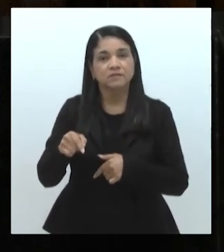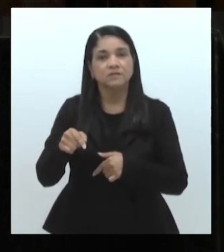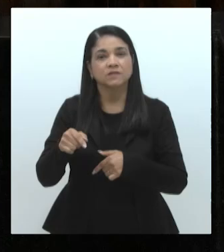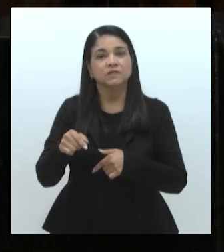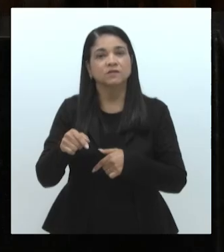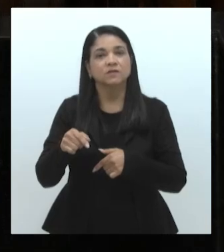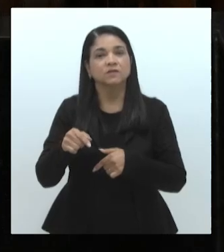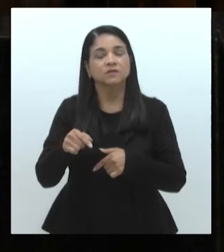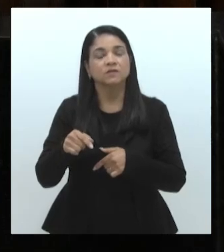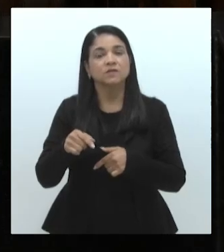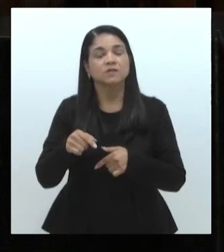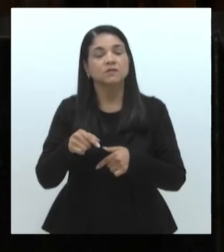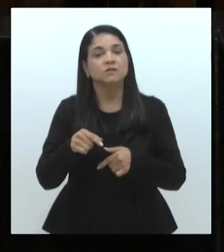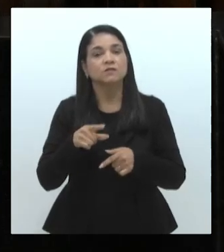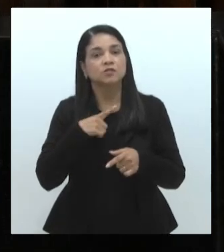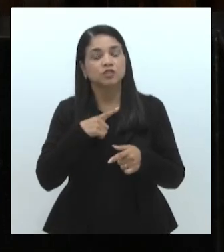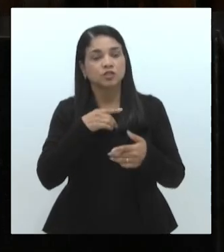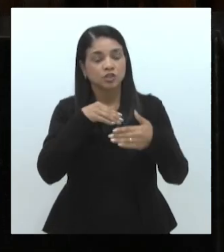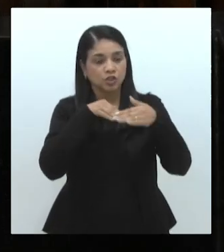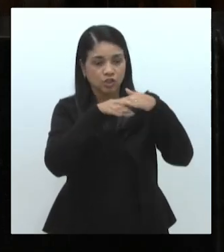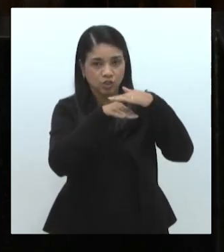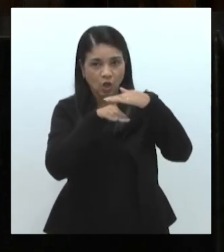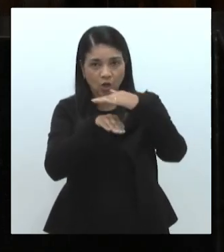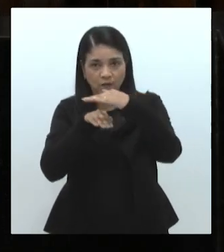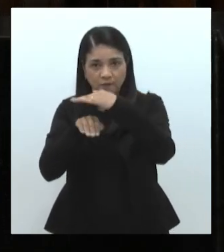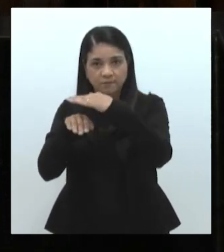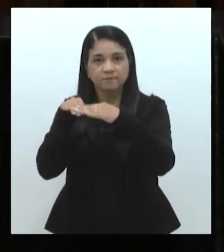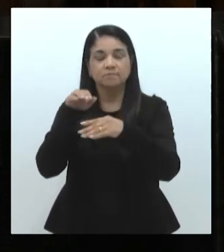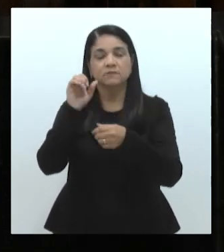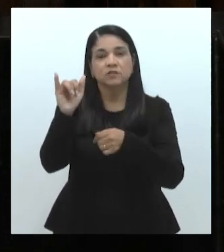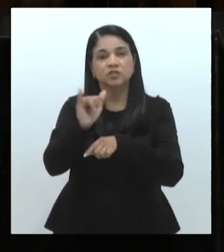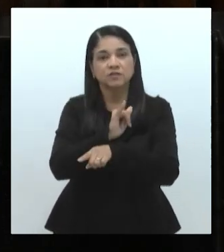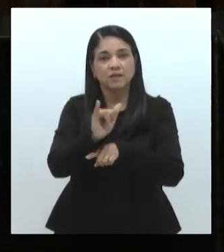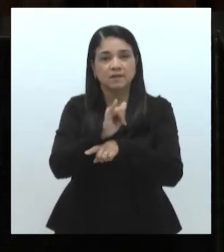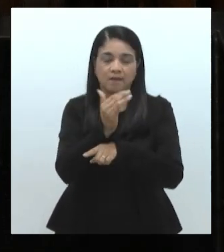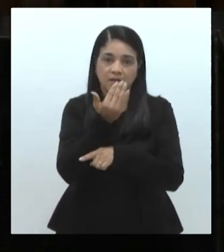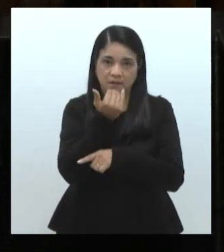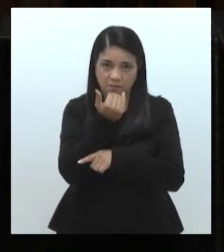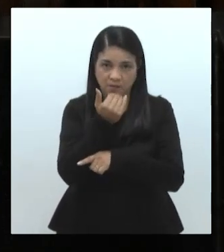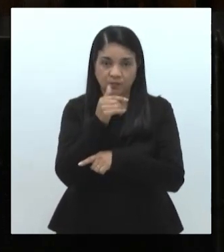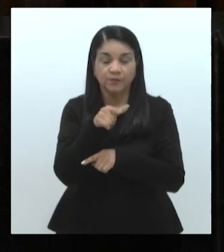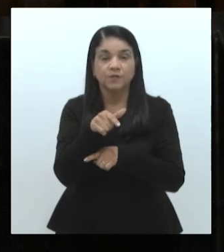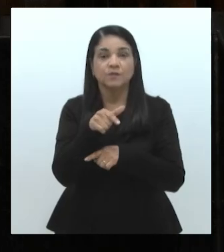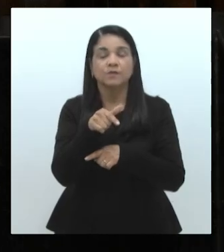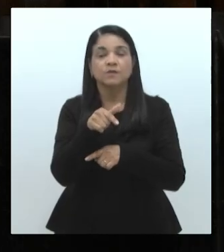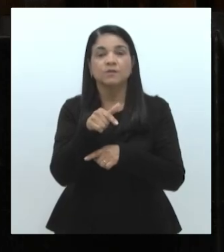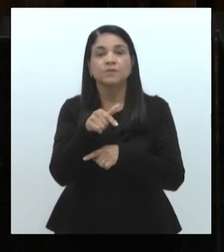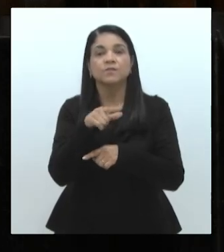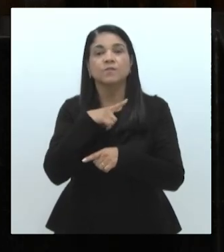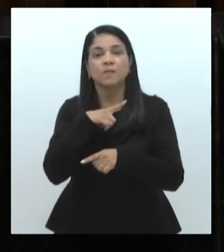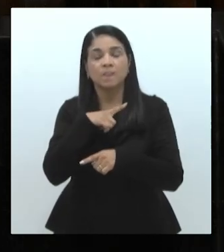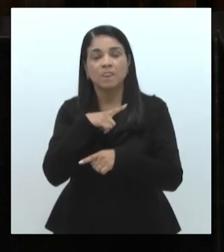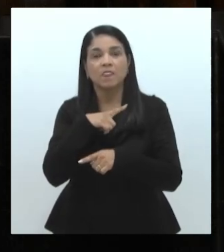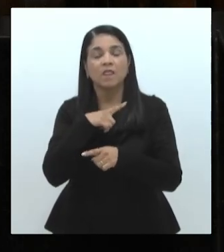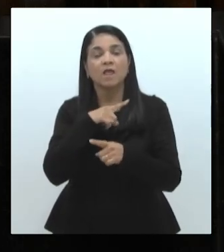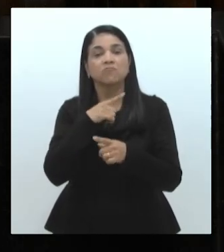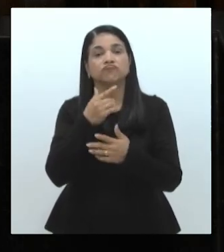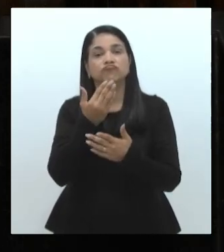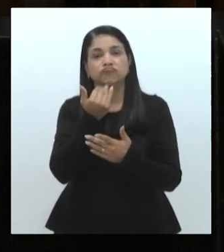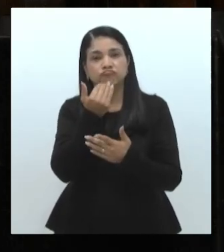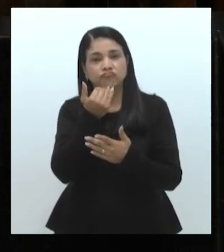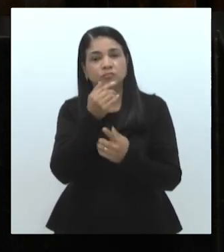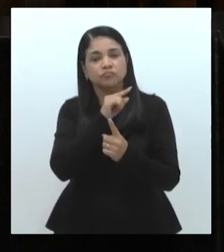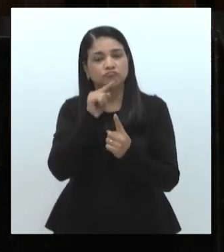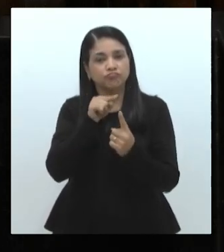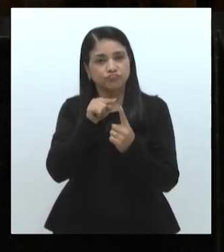de estoques estratégicos. Então, desde os alimentos, né, que são objetos da